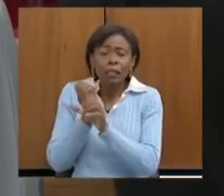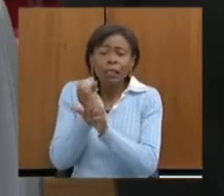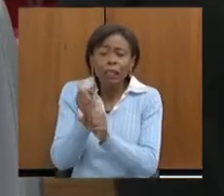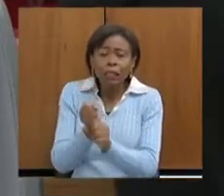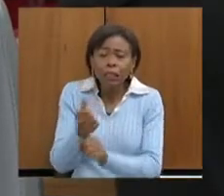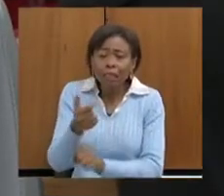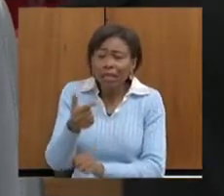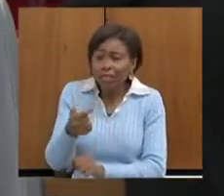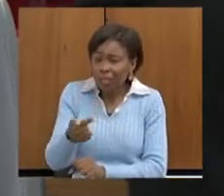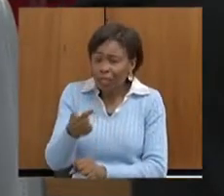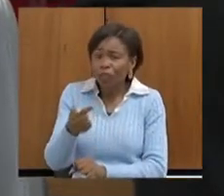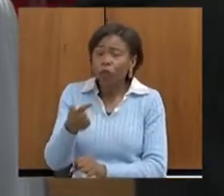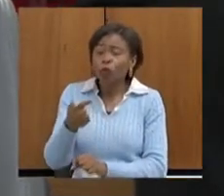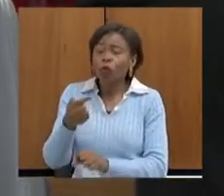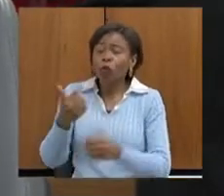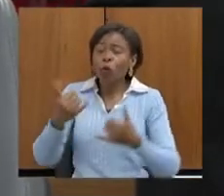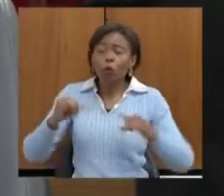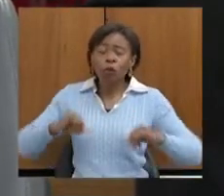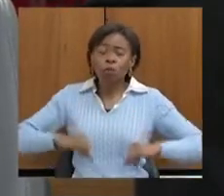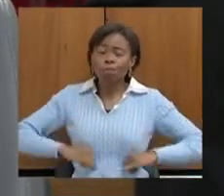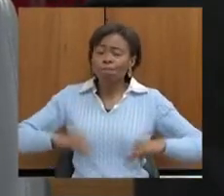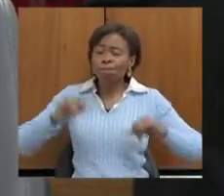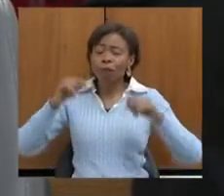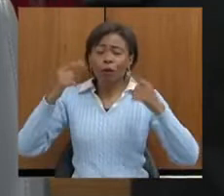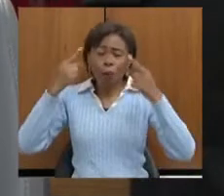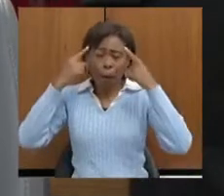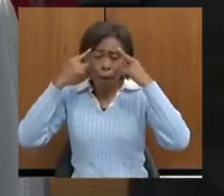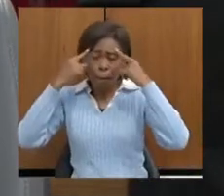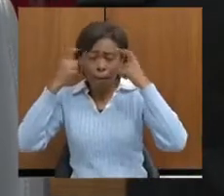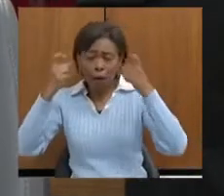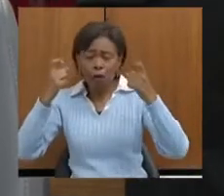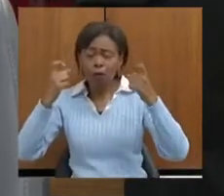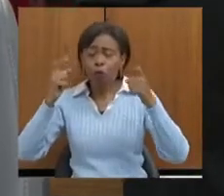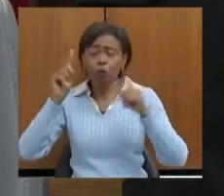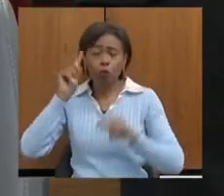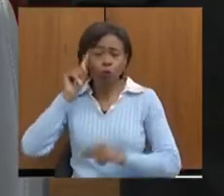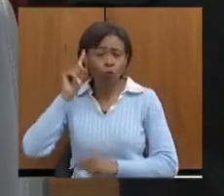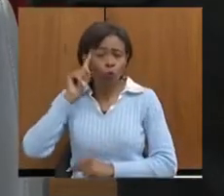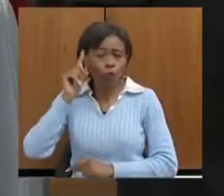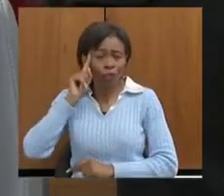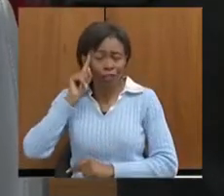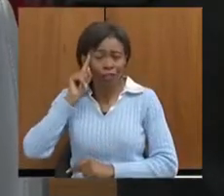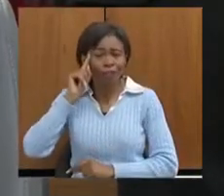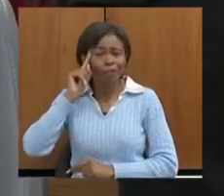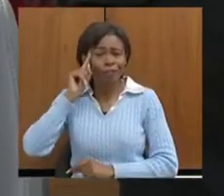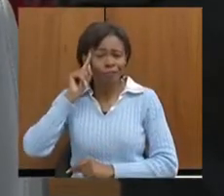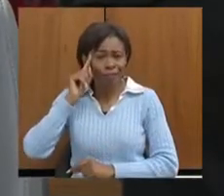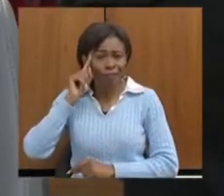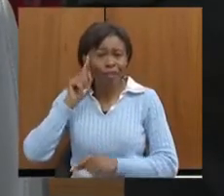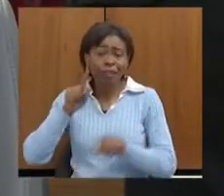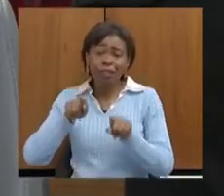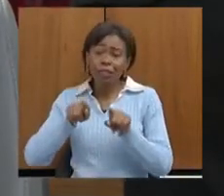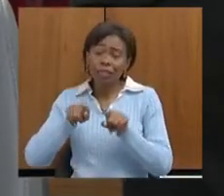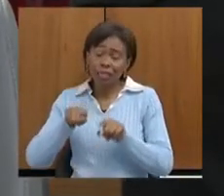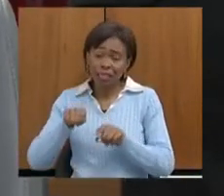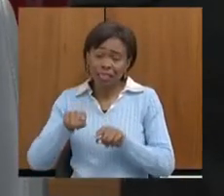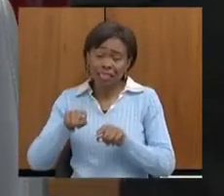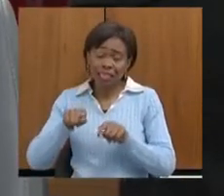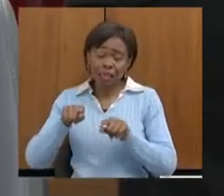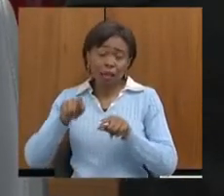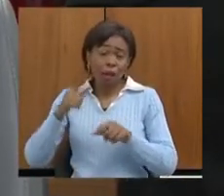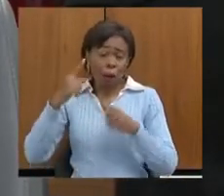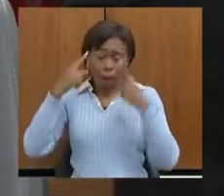mar de violência cotidiana e ainda no mar de violência conseguem